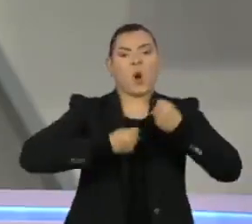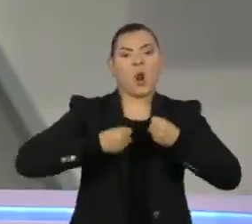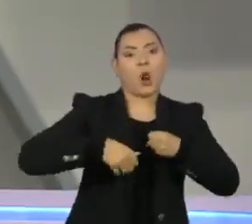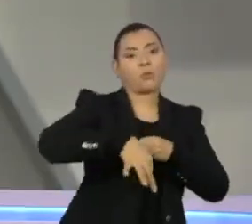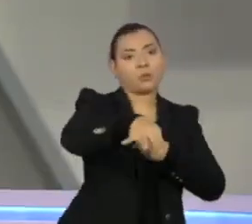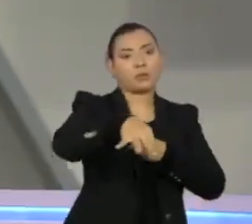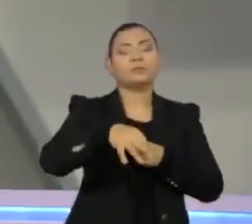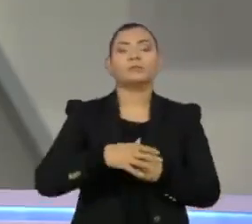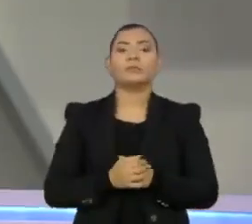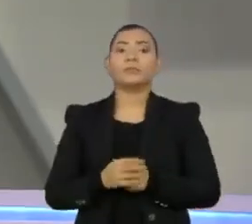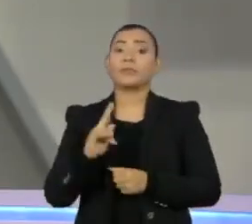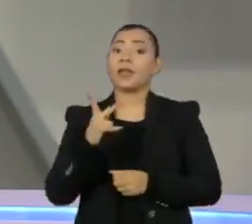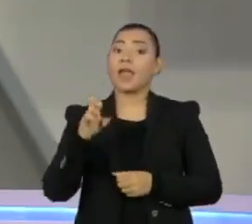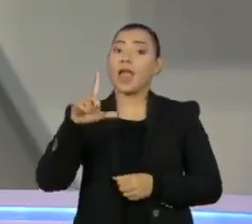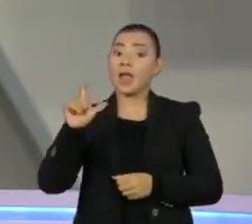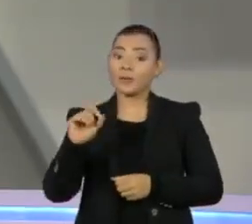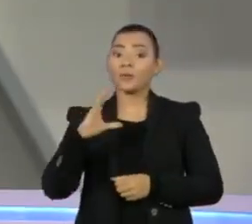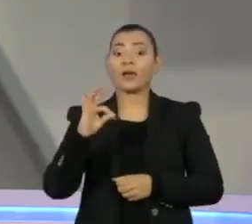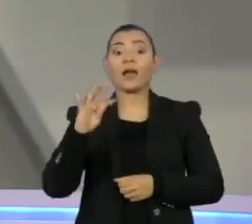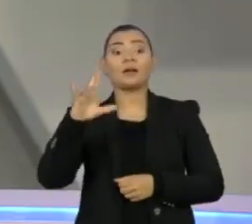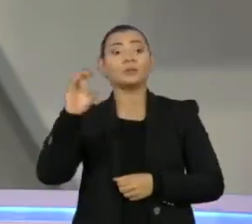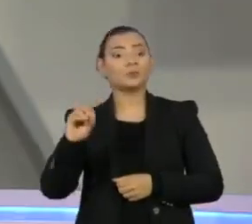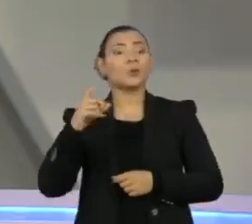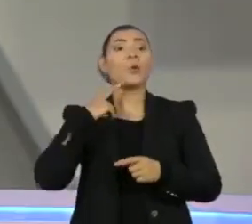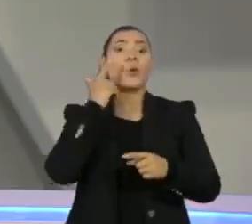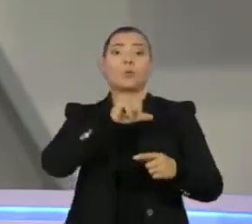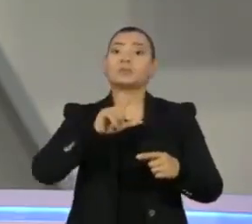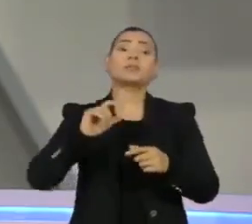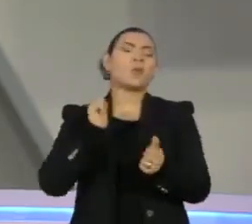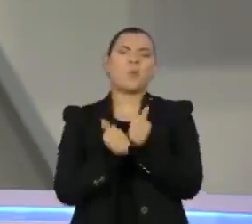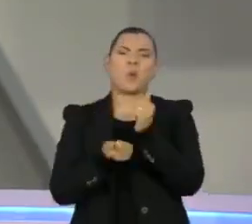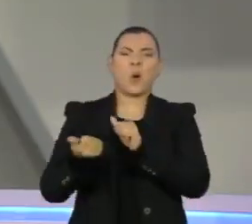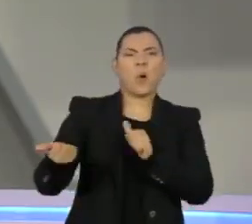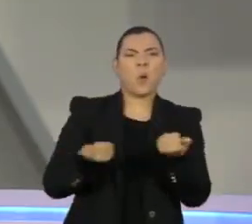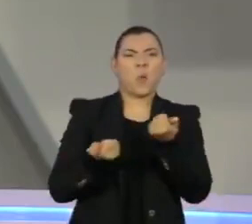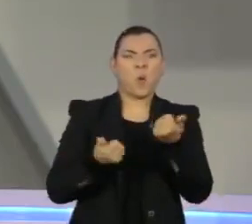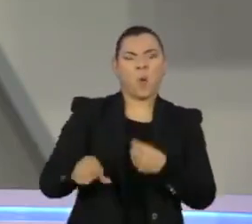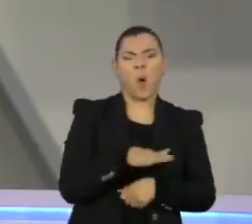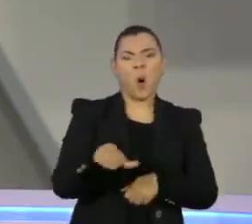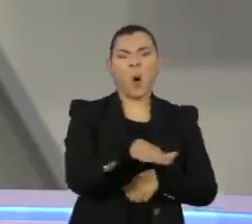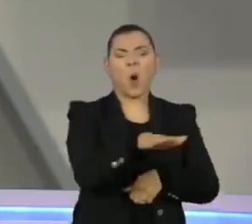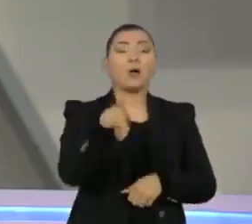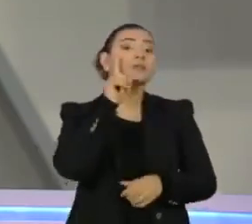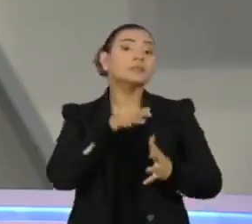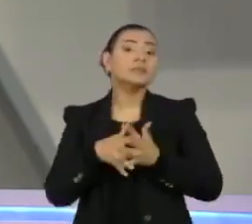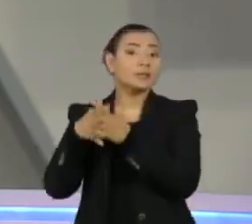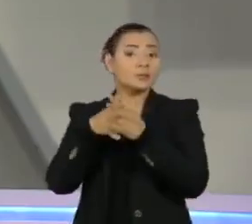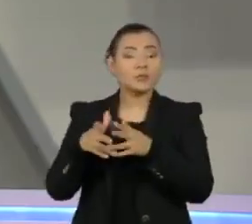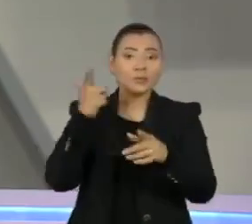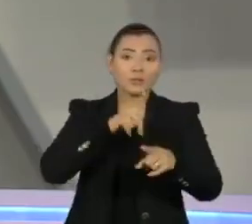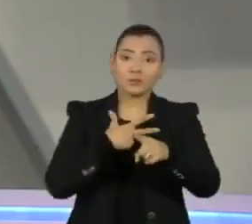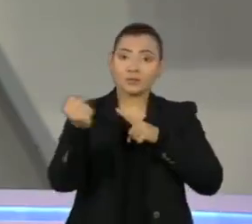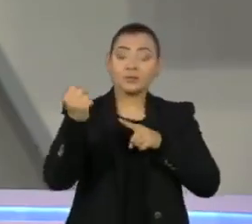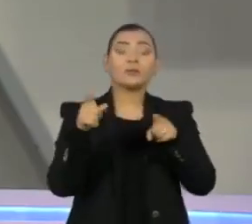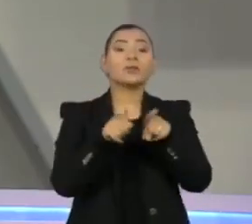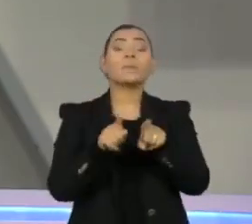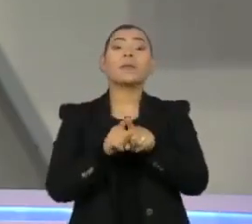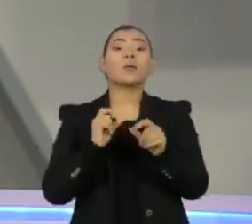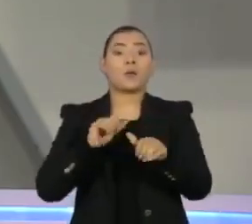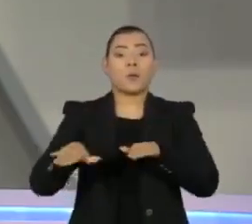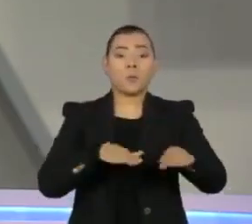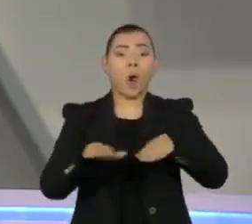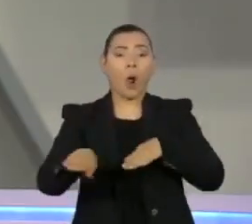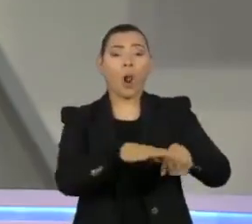A vitória do brasileiro Hélio Castro Neves na mais importante prova do automobilismo americano, as 500 milhas de Indianápolis, a Fórmula